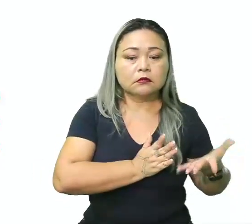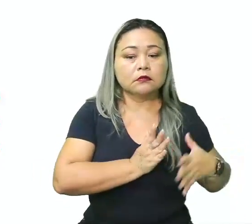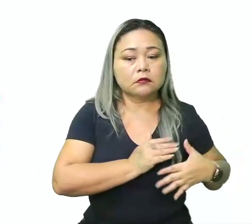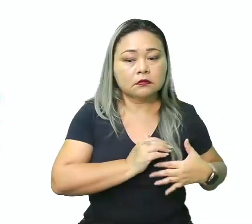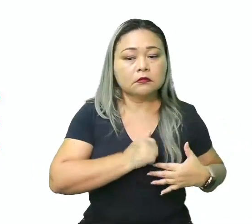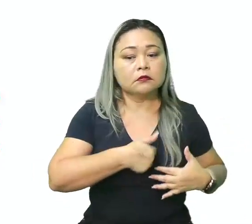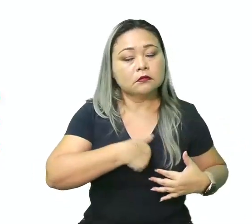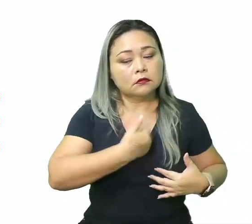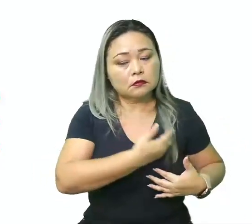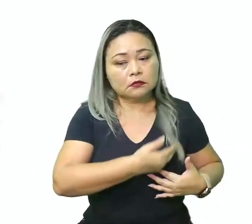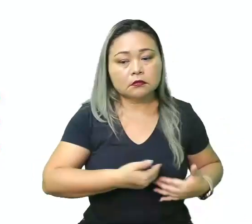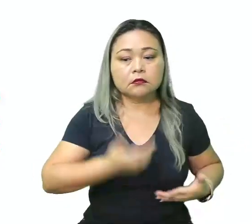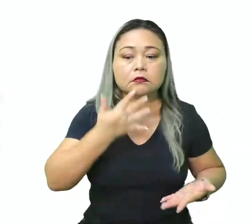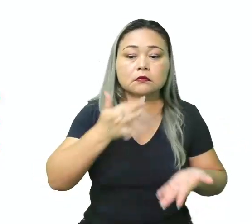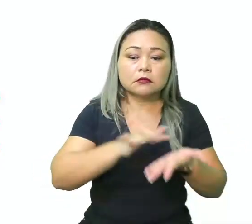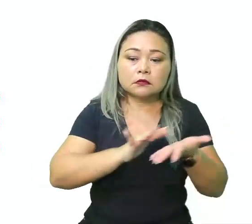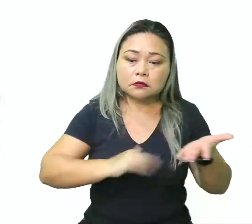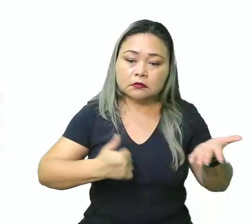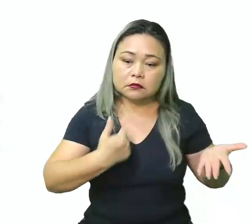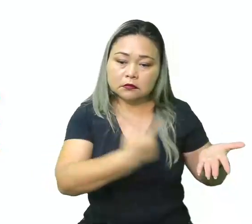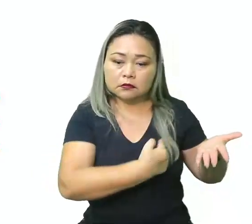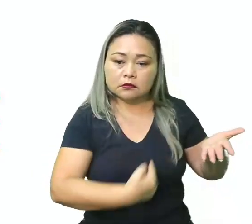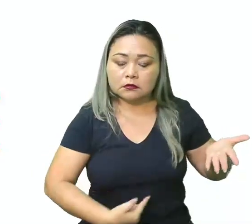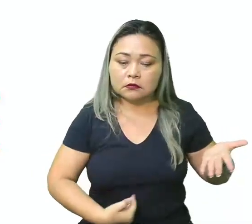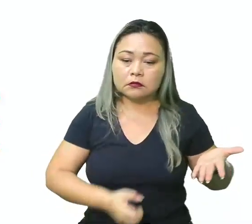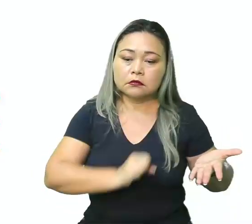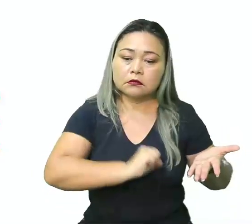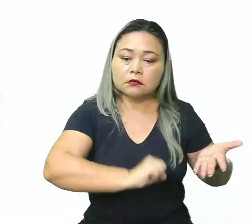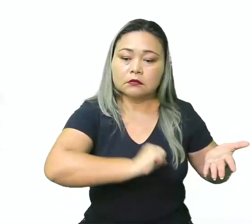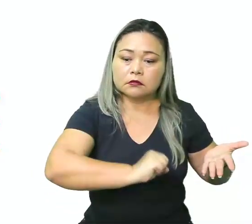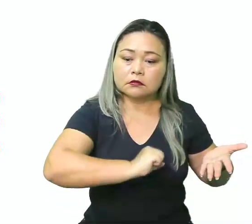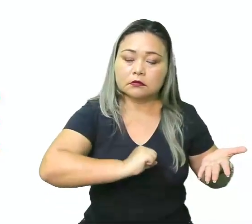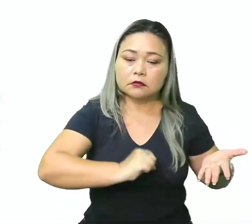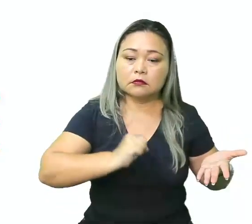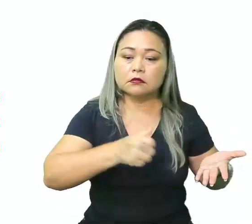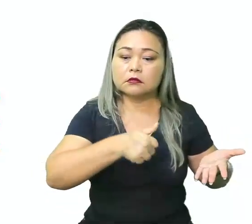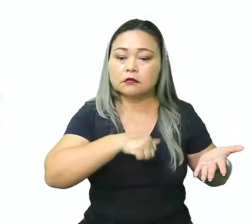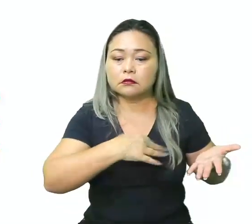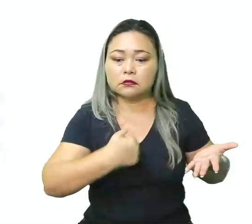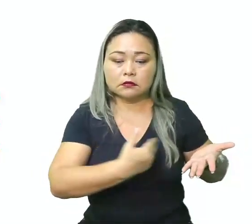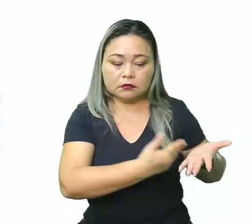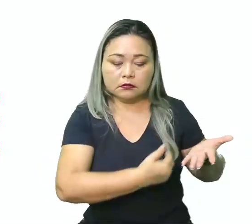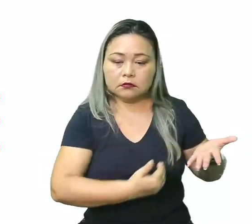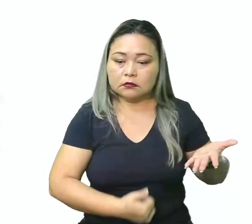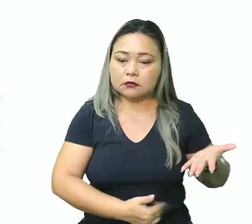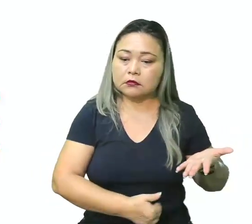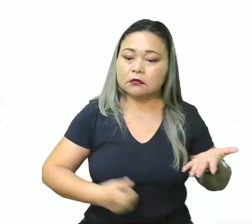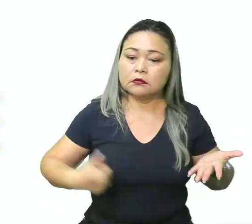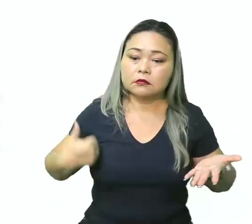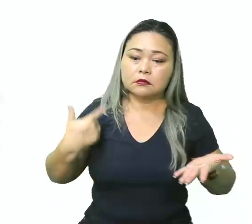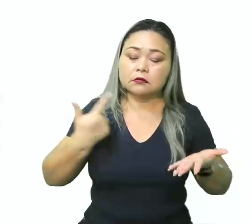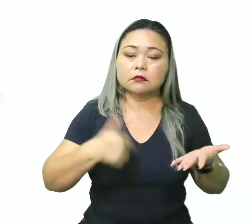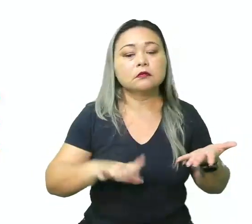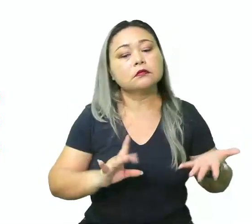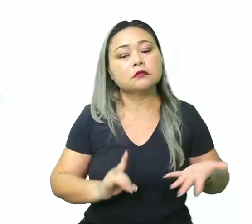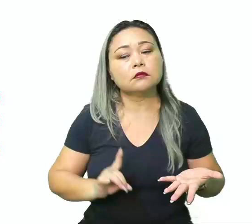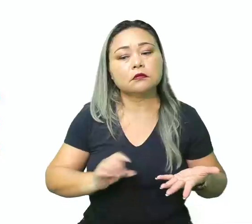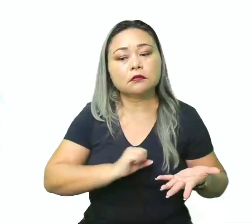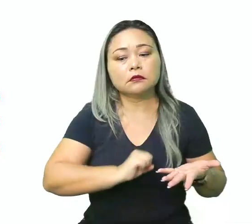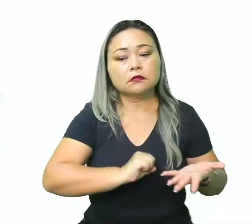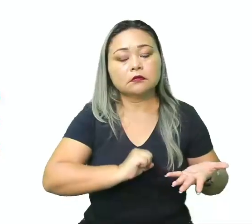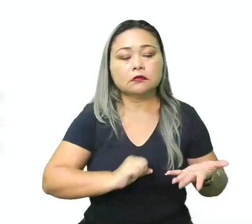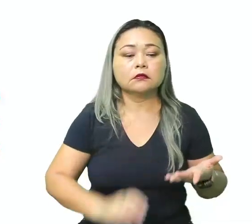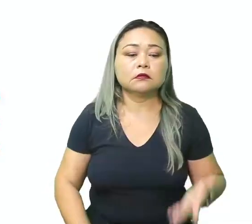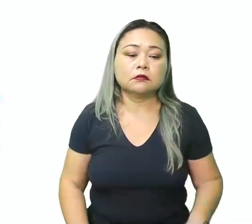sistema cardiovascular, certo? Onde você vai ter o transporte das veias, né, pelas veias e pelas artérias e